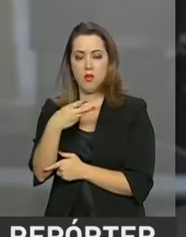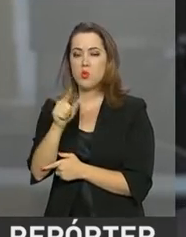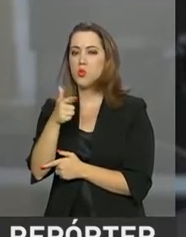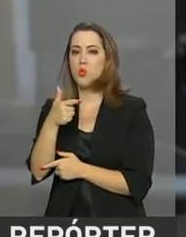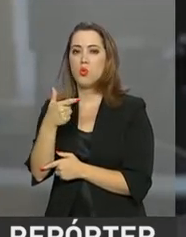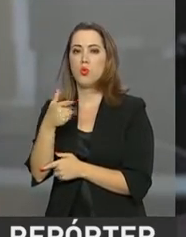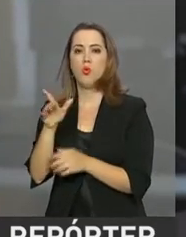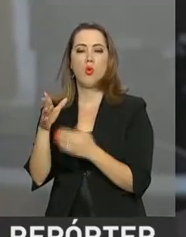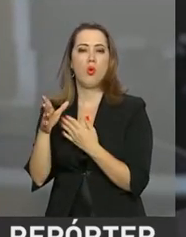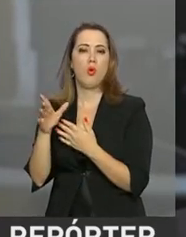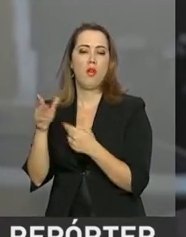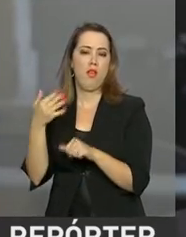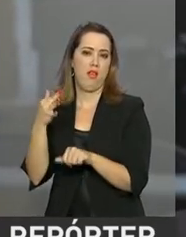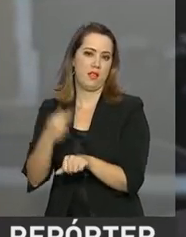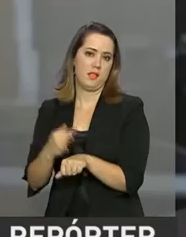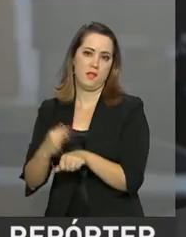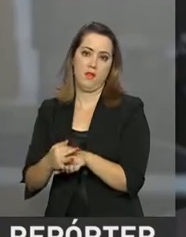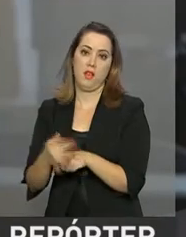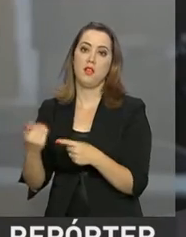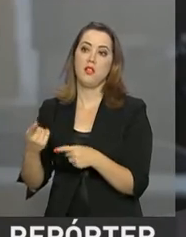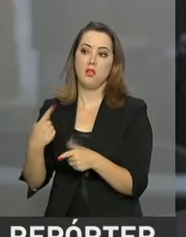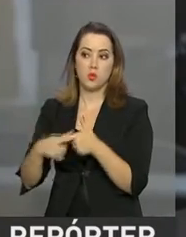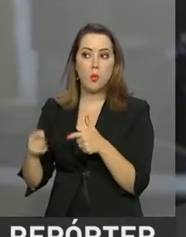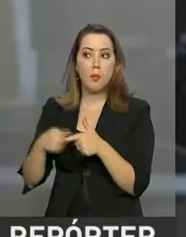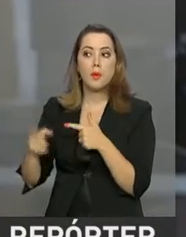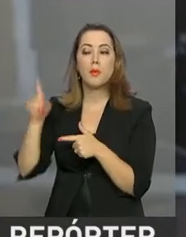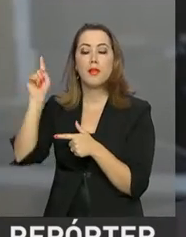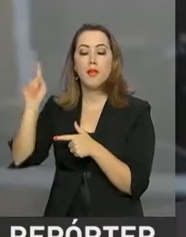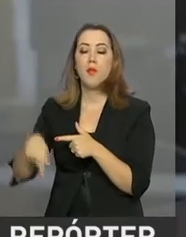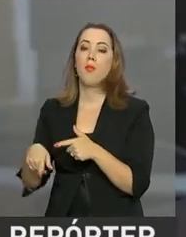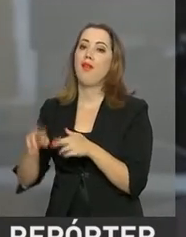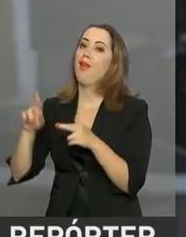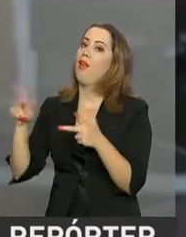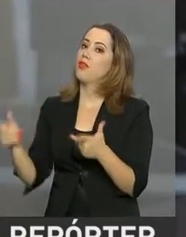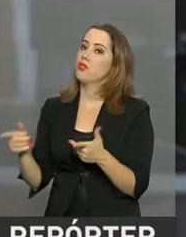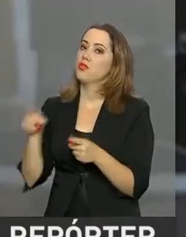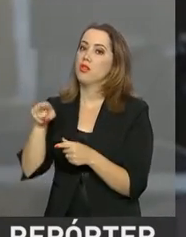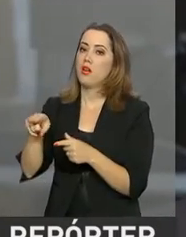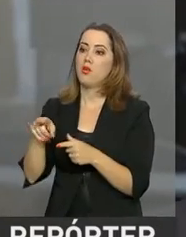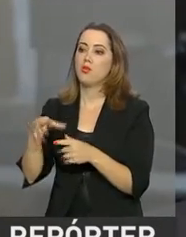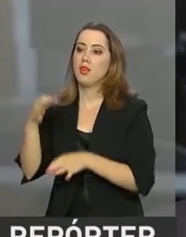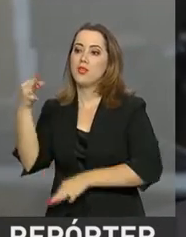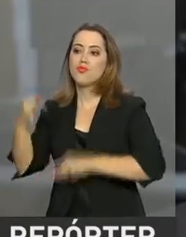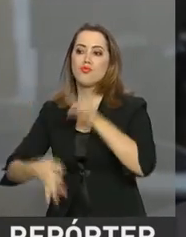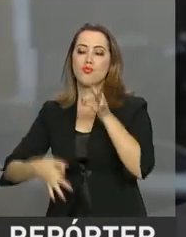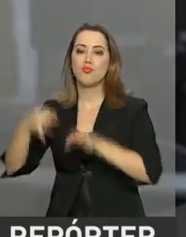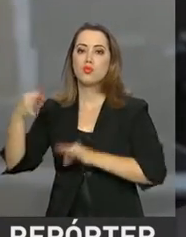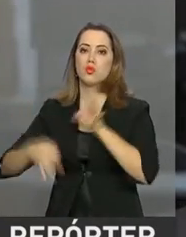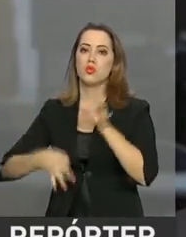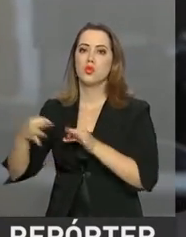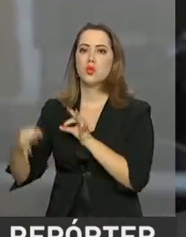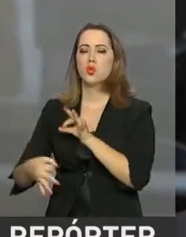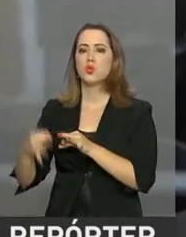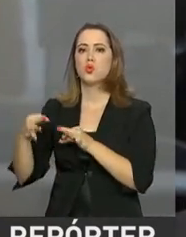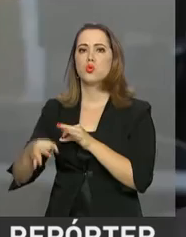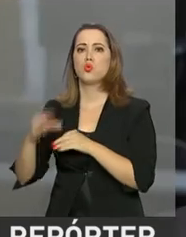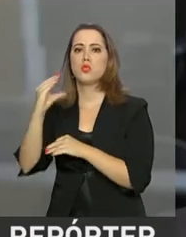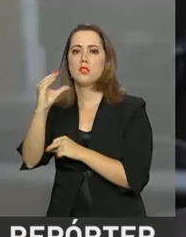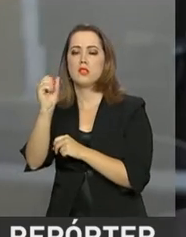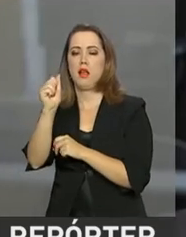férias do trabalhador o problema está justamente na estrutura jurídica das relações entre capital e trabalho